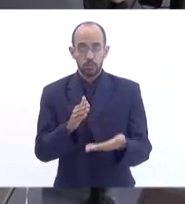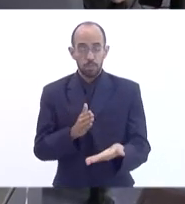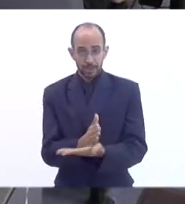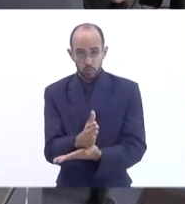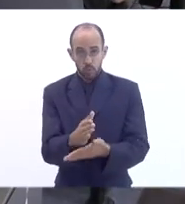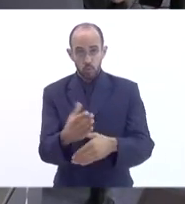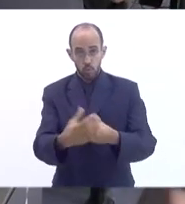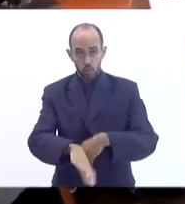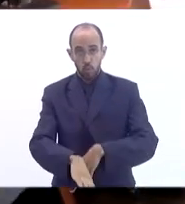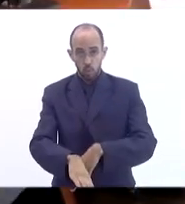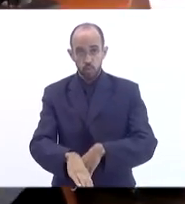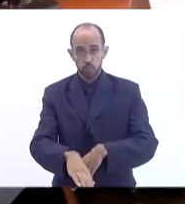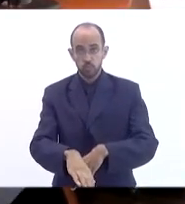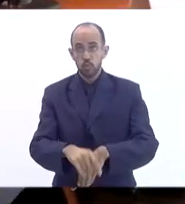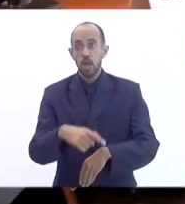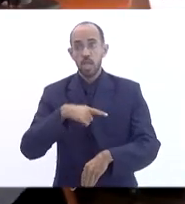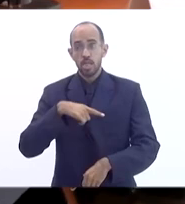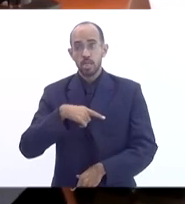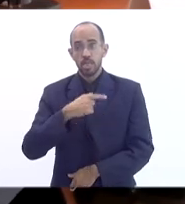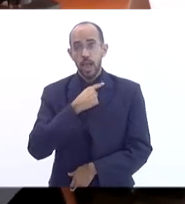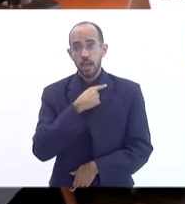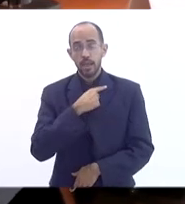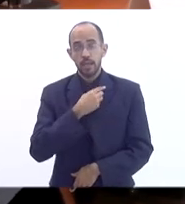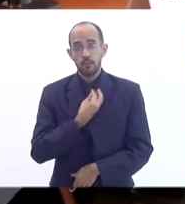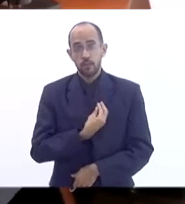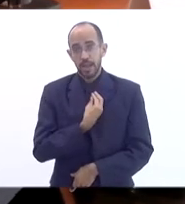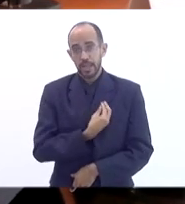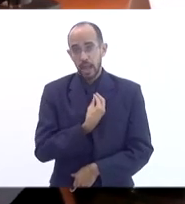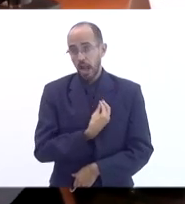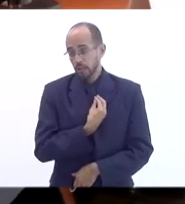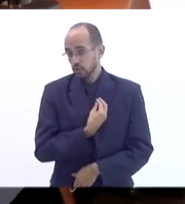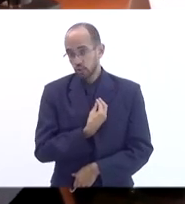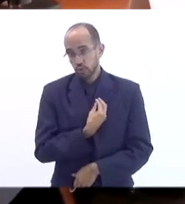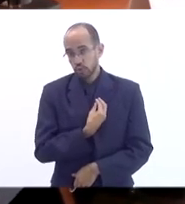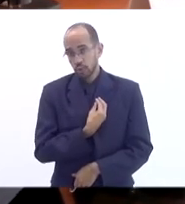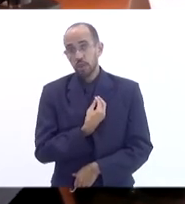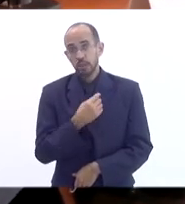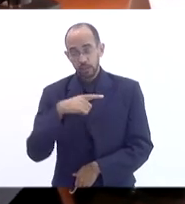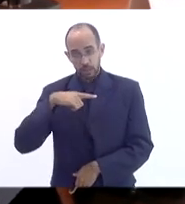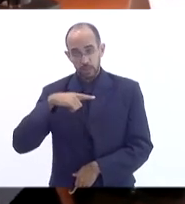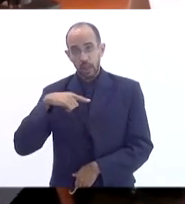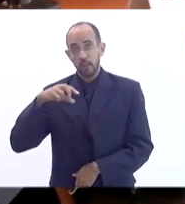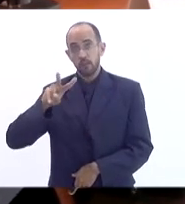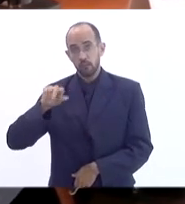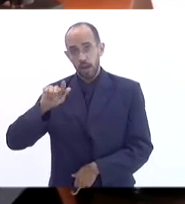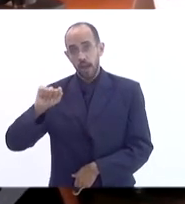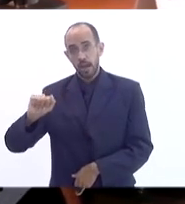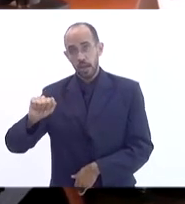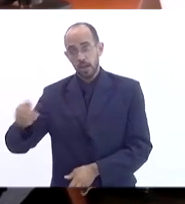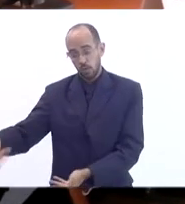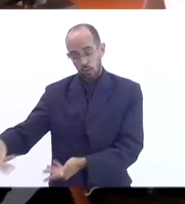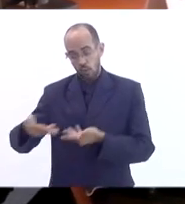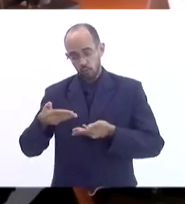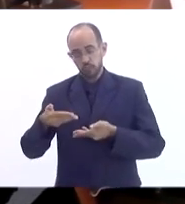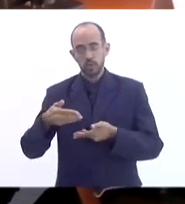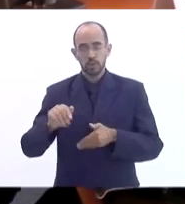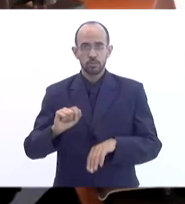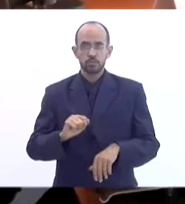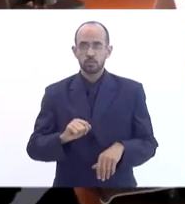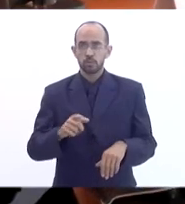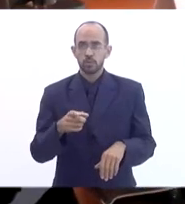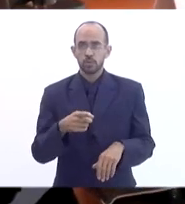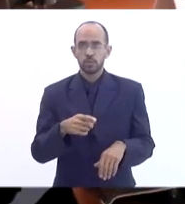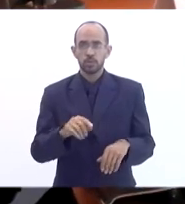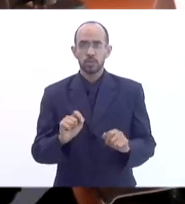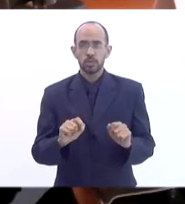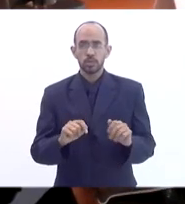aprovado o concurso tem validade surgiu a vaga chamou aprovado extinguindo aquela pré-disposição